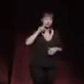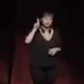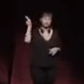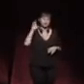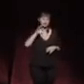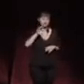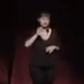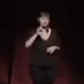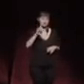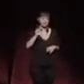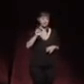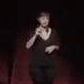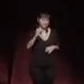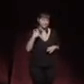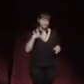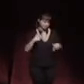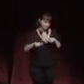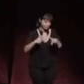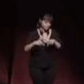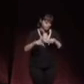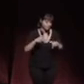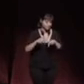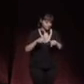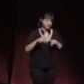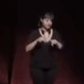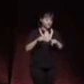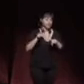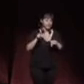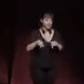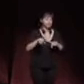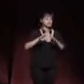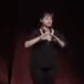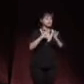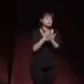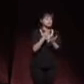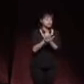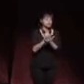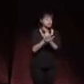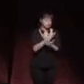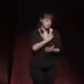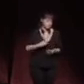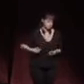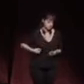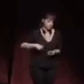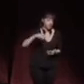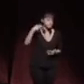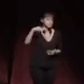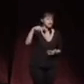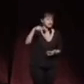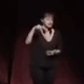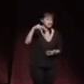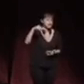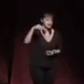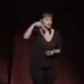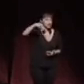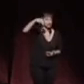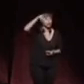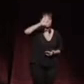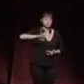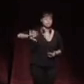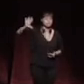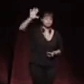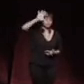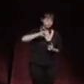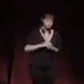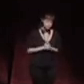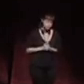quando eu estava trabalhando com escolas públicas no Maranhão, que é no norte do Brasil. E eu estava com a Lídia Ortélio, que é